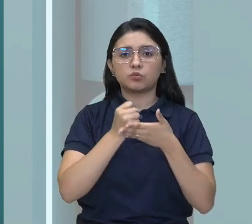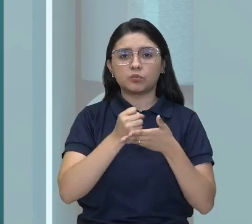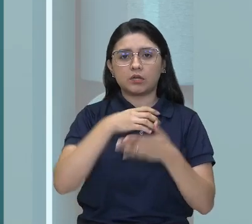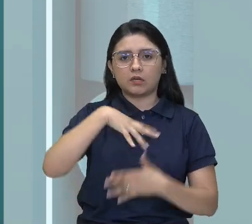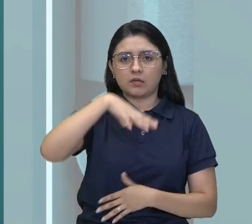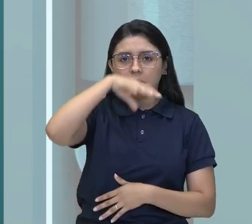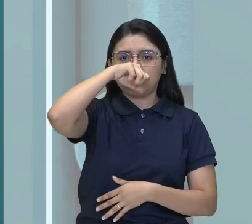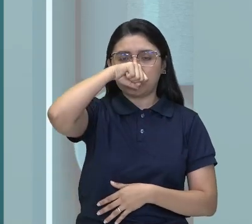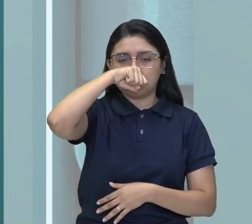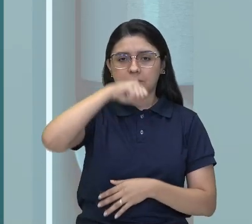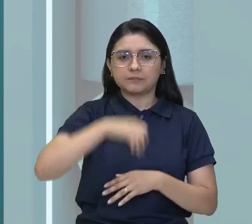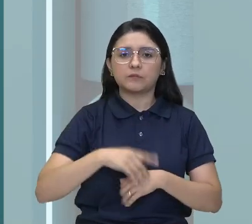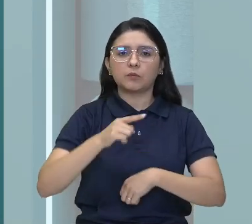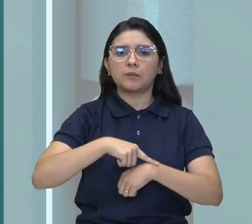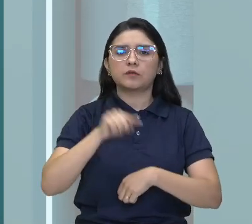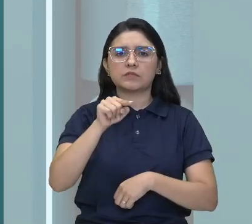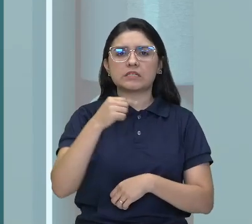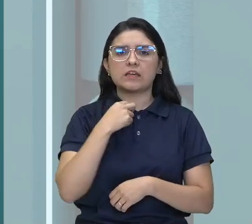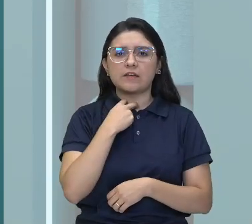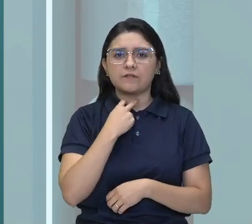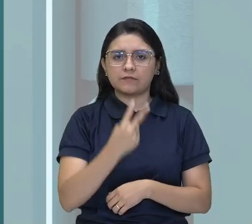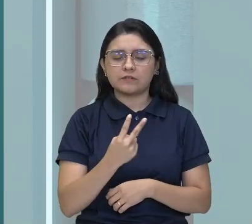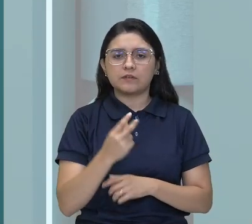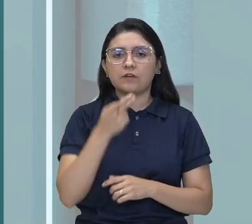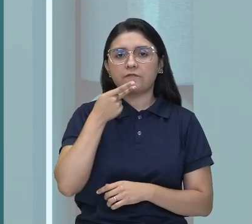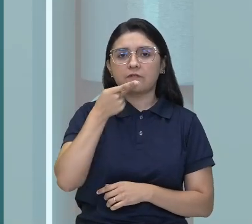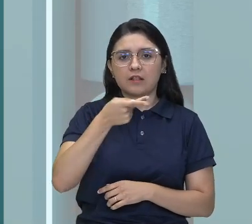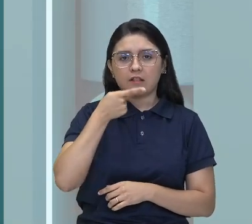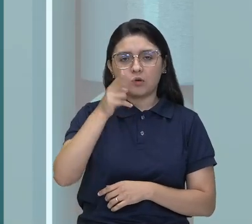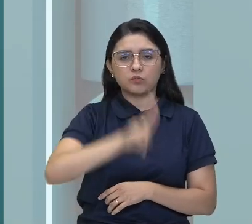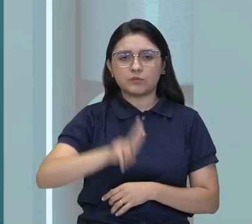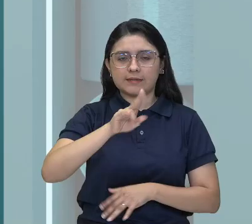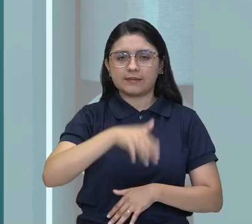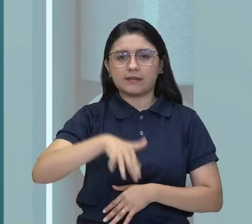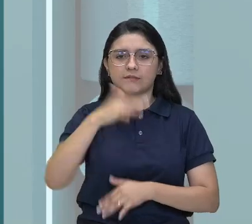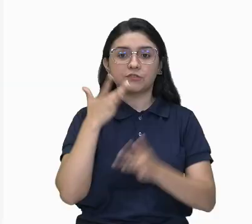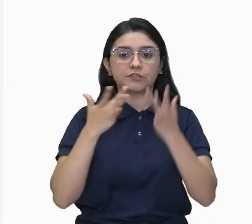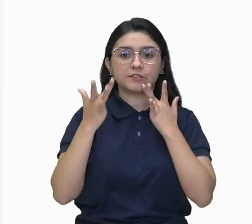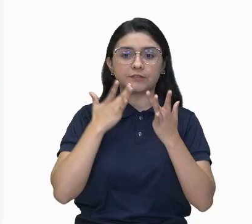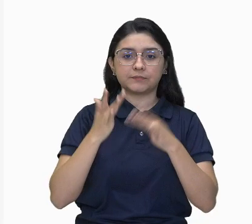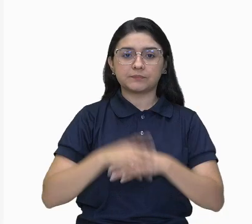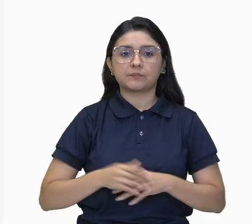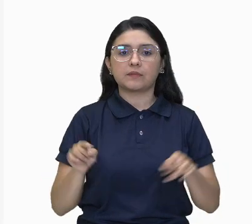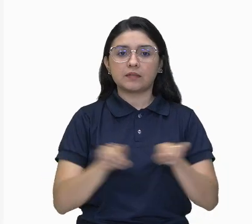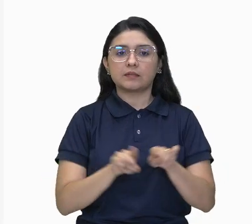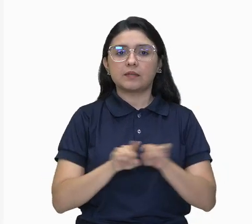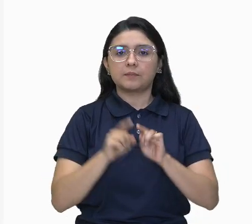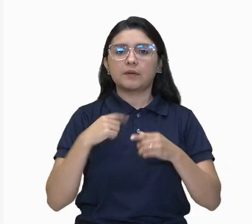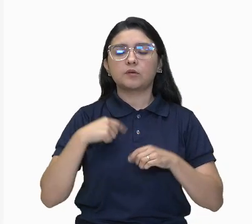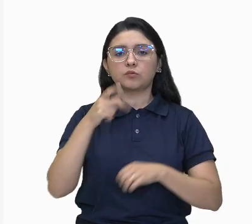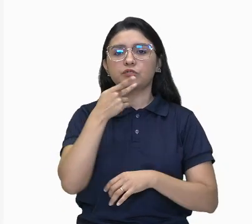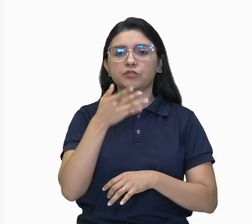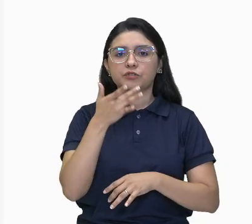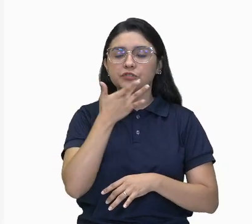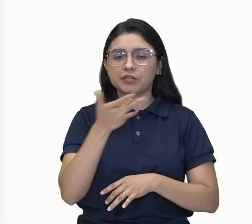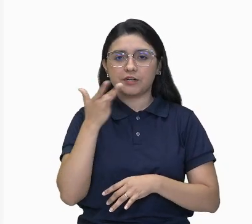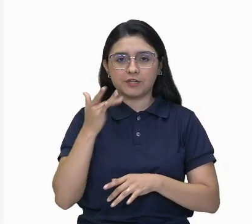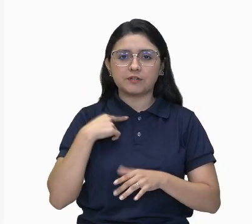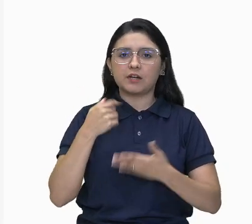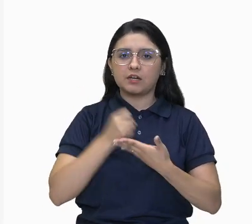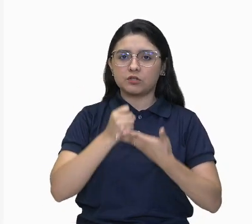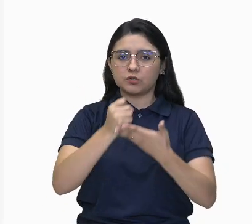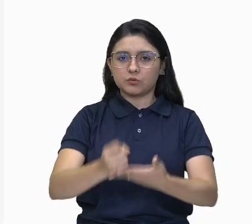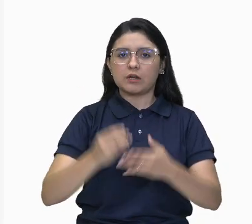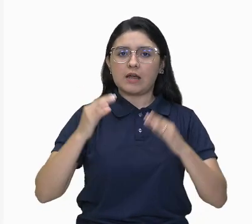no momento de você falar. Isso é muito utilizado no teatro. E aí ensina a postura adequada. A postura desempenha